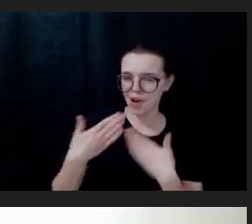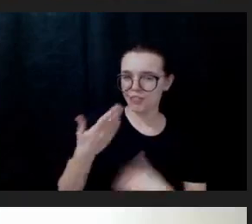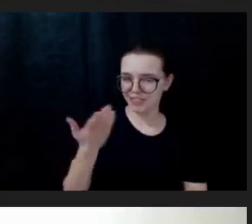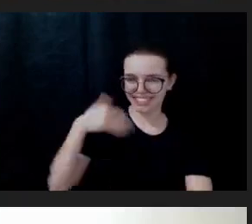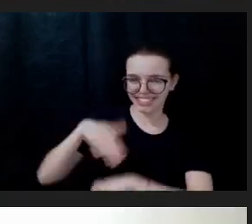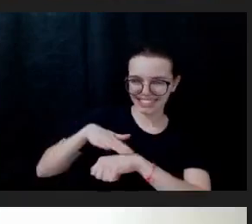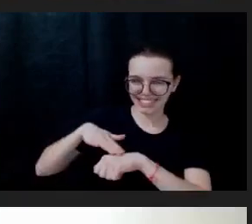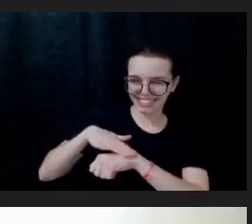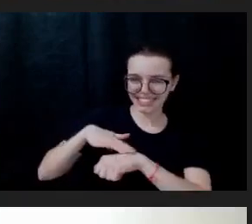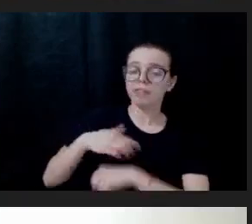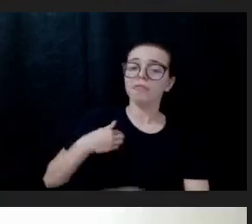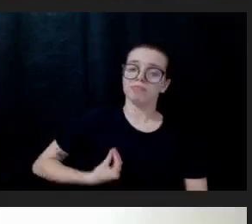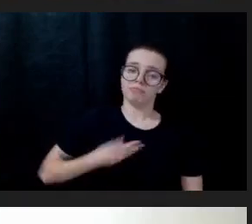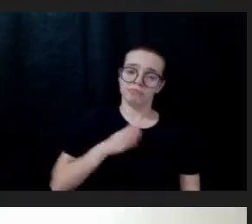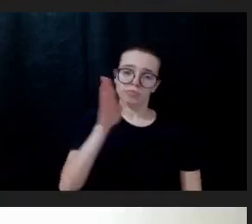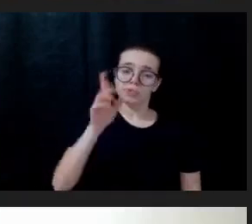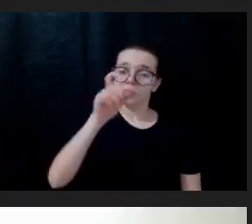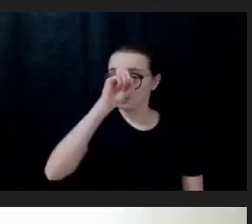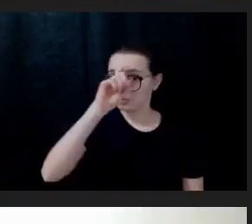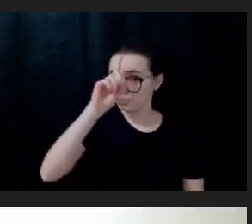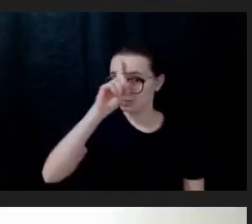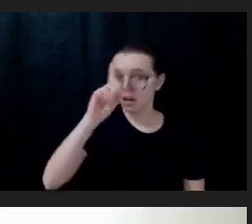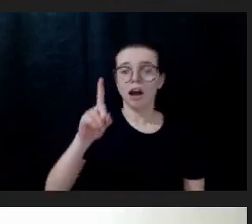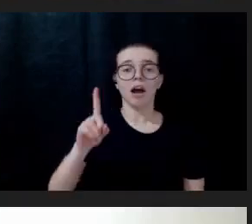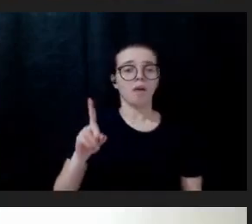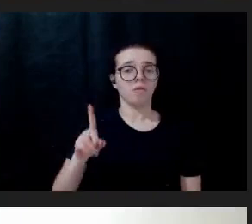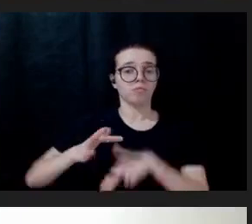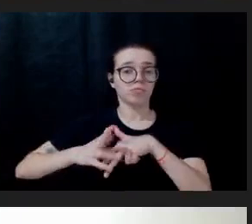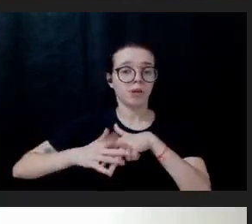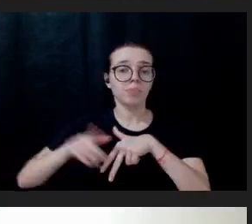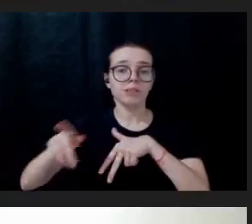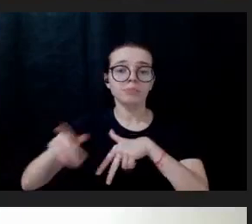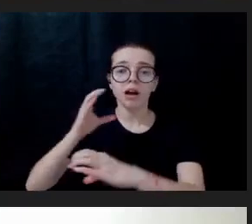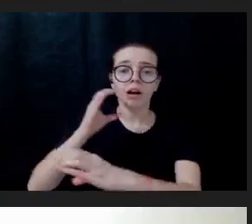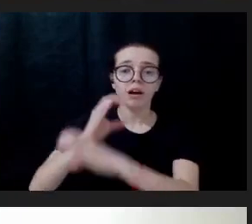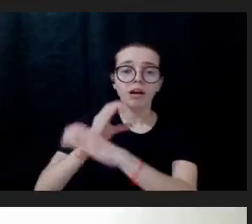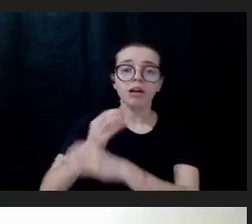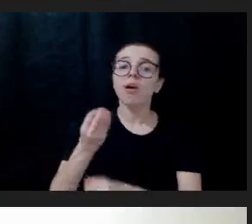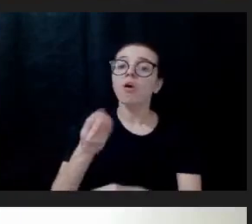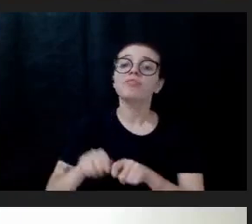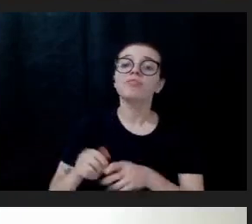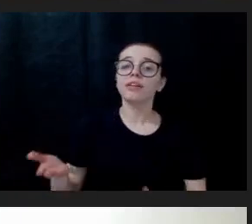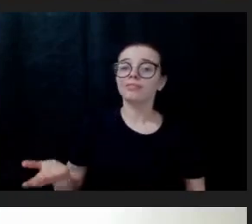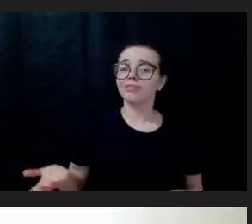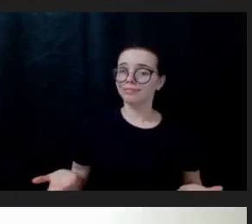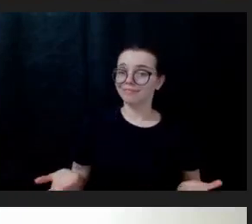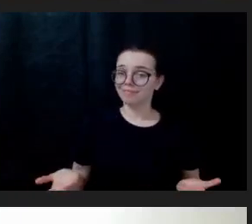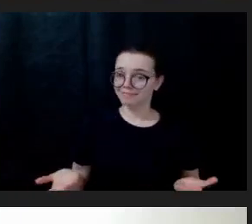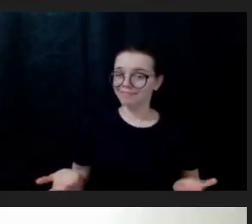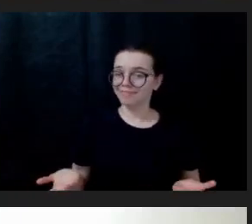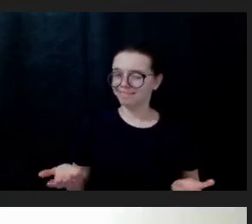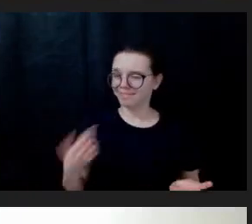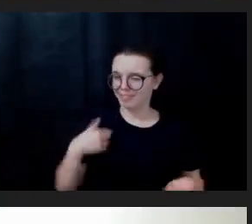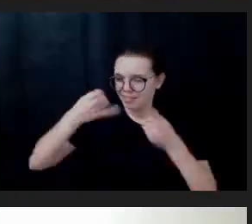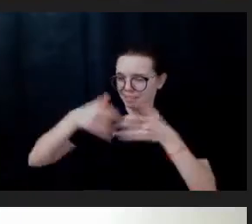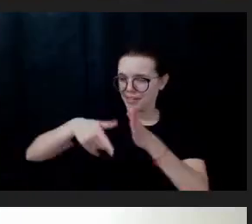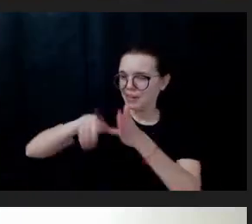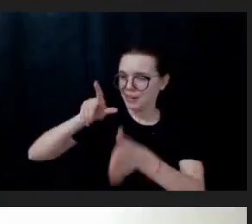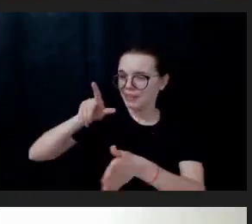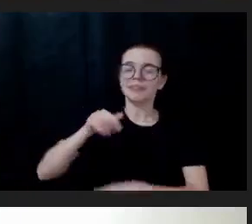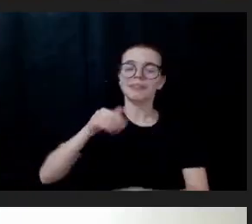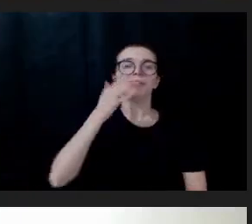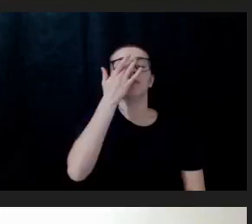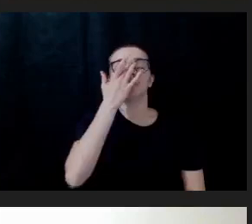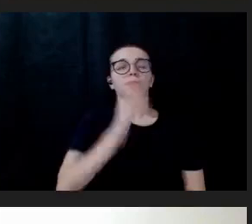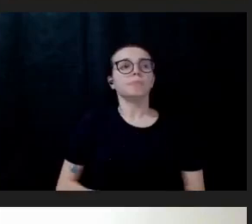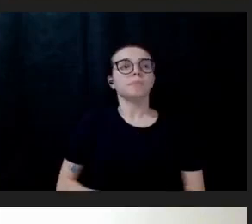no hospital que não tinha ninguém capaz de se comunicar com o paciente. Mas, ao mesmo tempo,